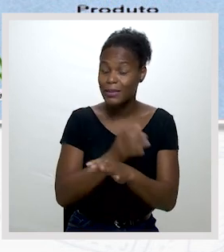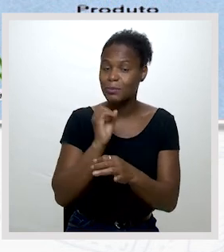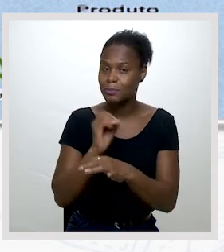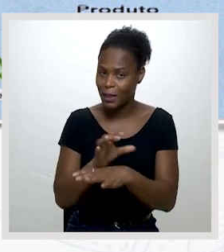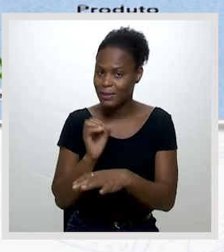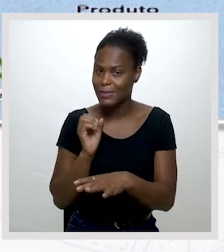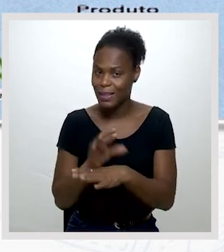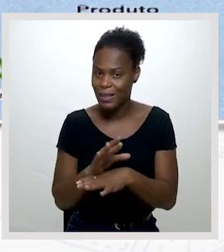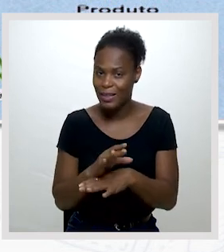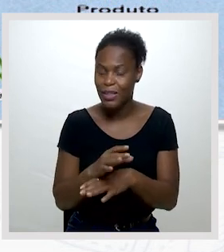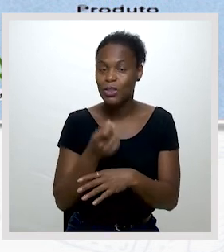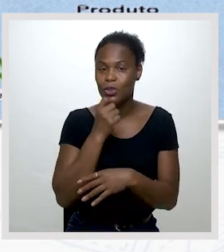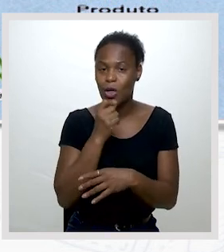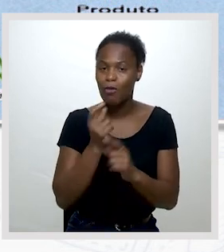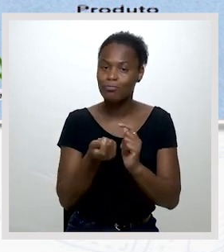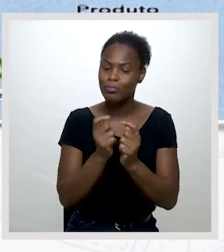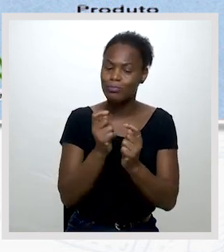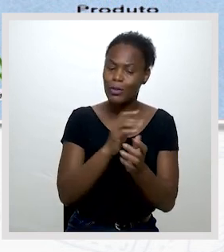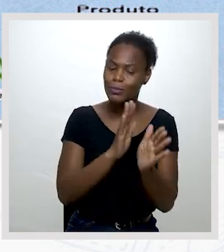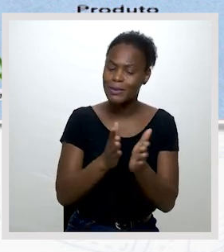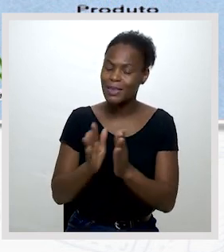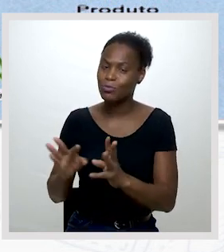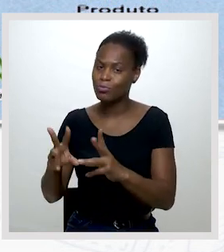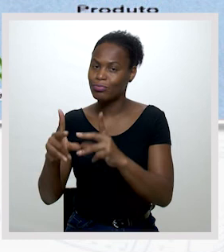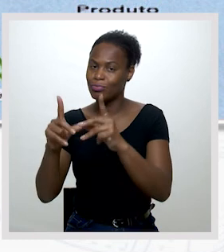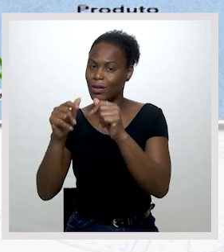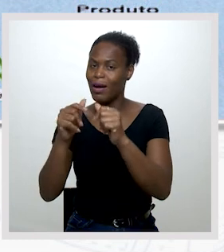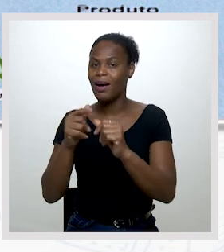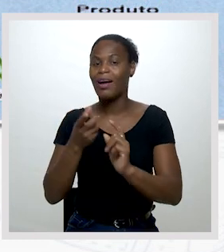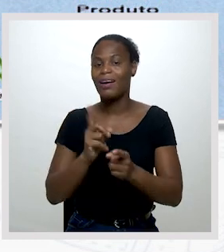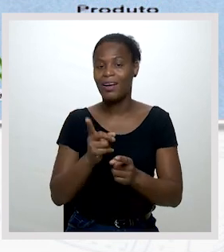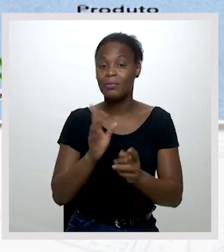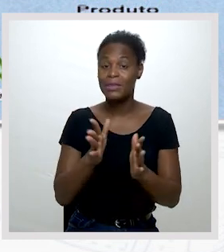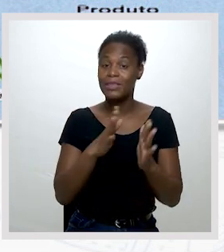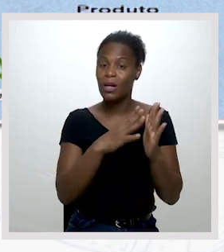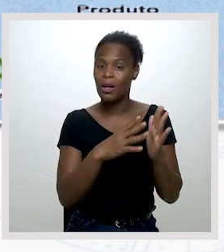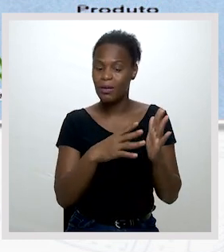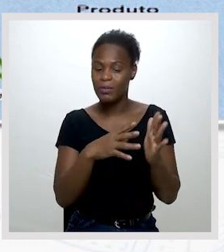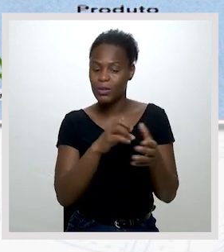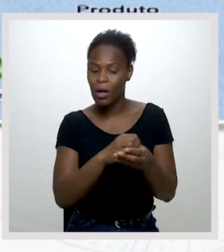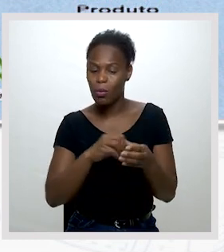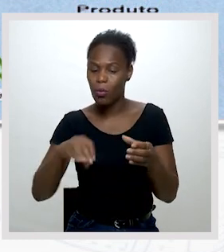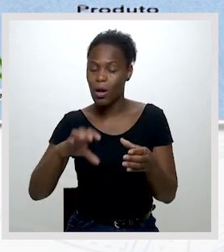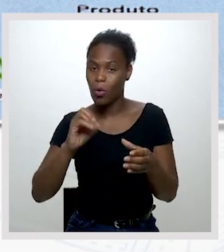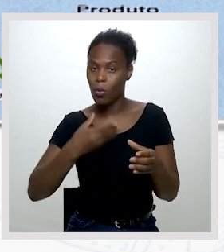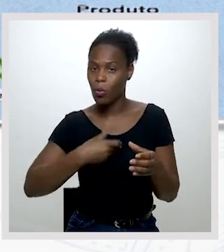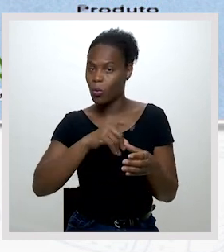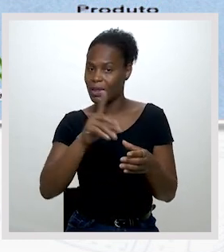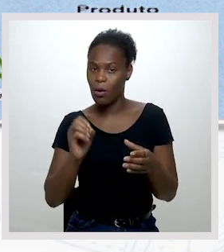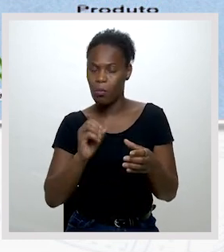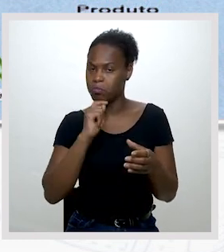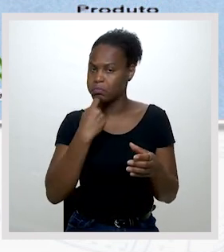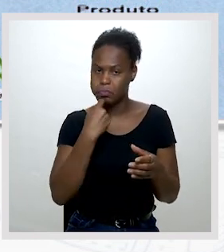pré-mensageiro. Então, sofre um processo de maturação que consiste em quê? Em retirar os codões